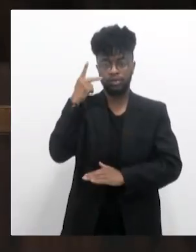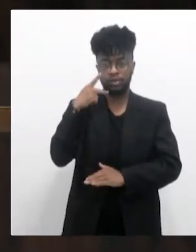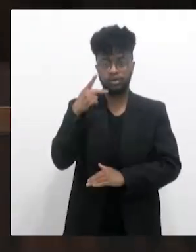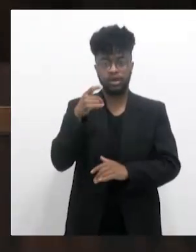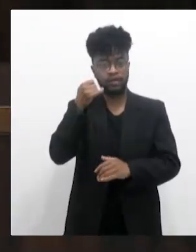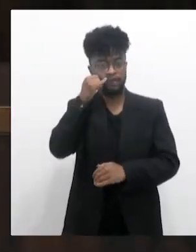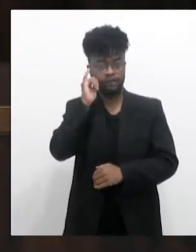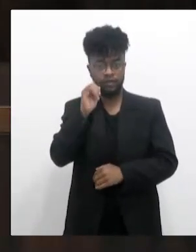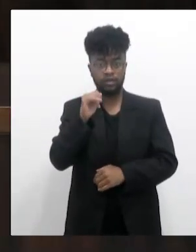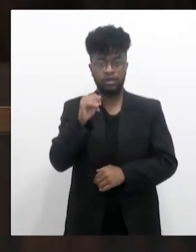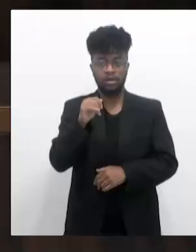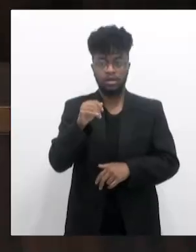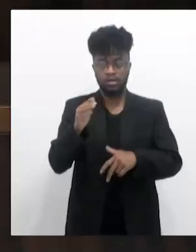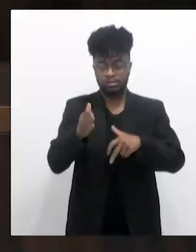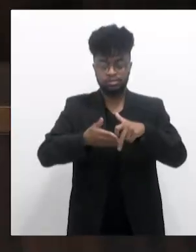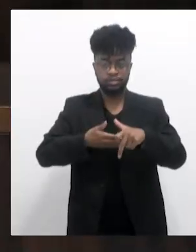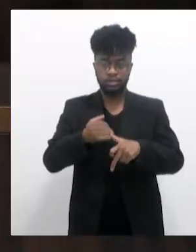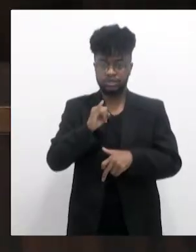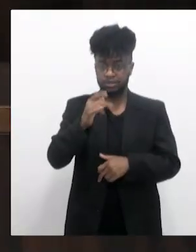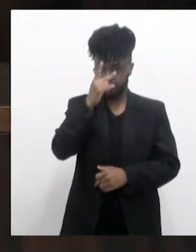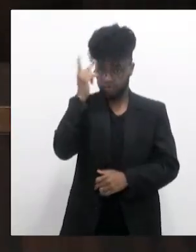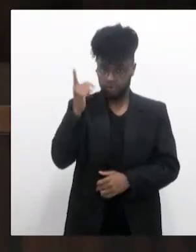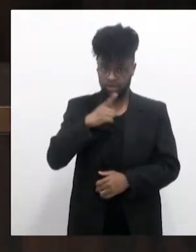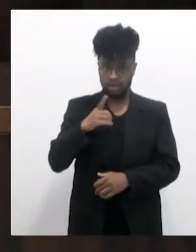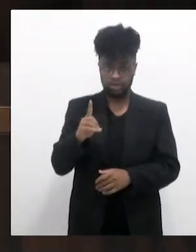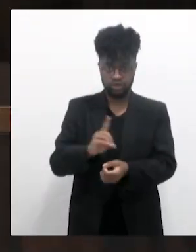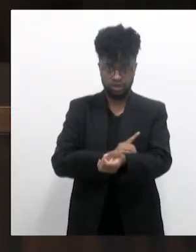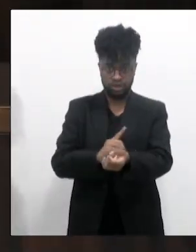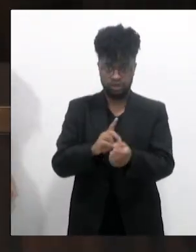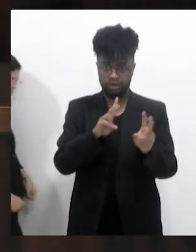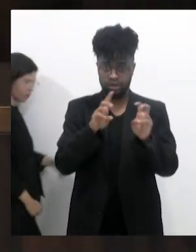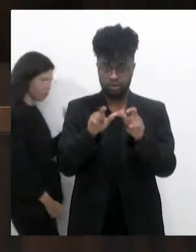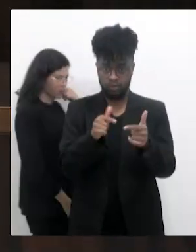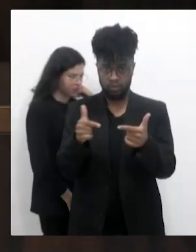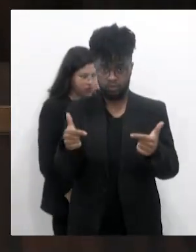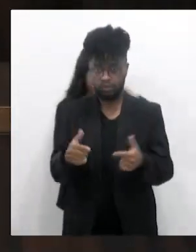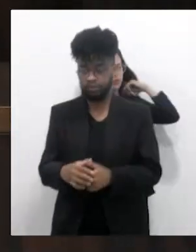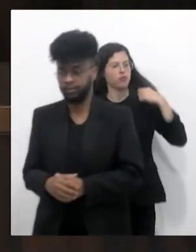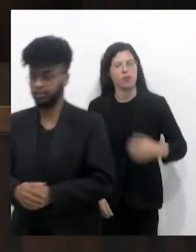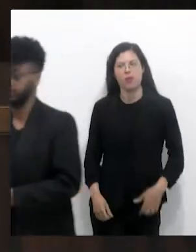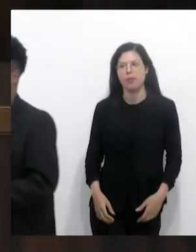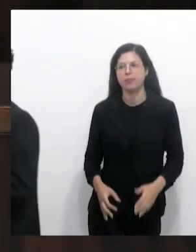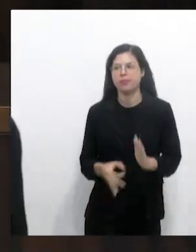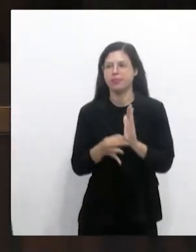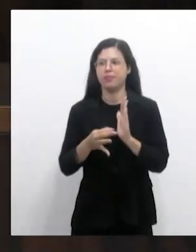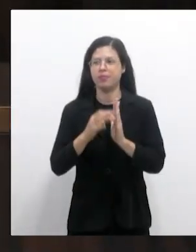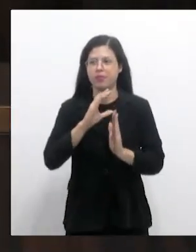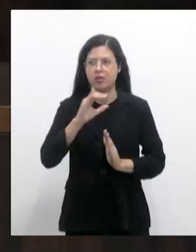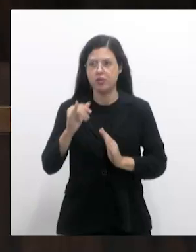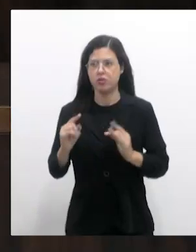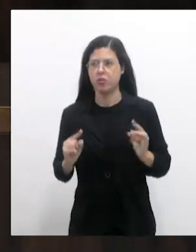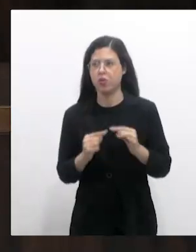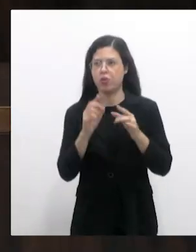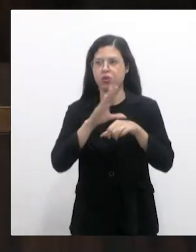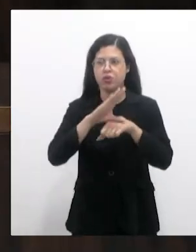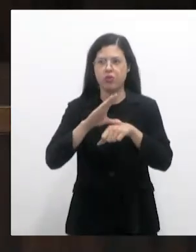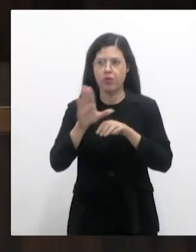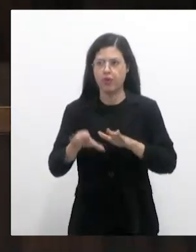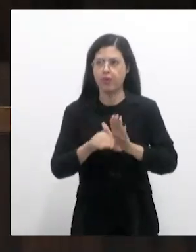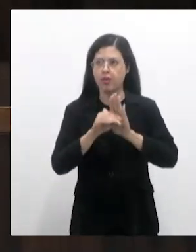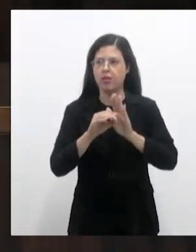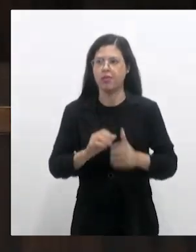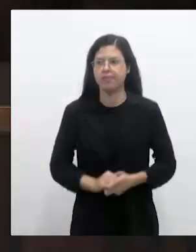amputações em pessoas portadoras de diabetes e da outras providências. Parecer das comissões de Constituição e Justiça pela constitucionalidade, com